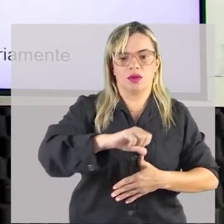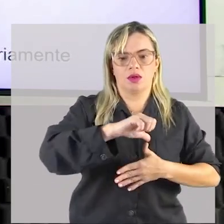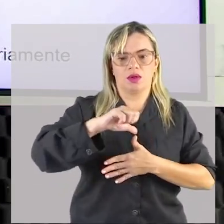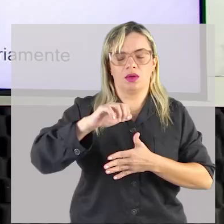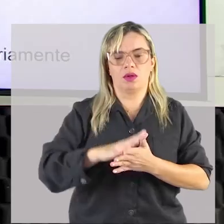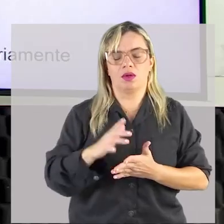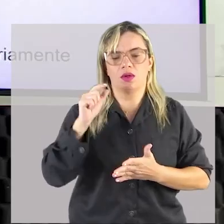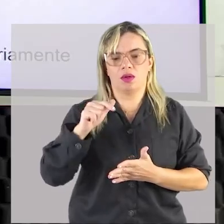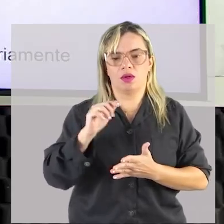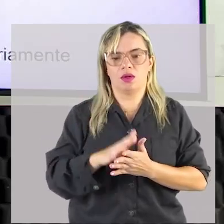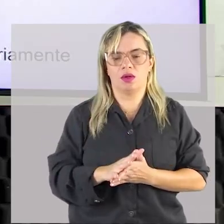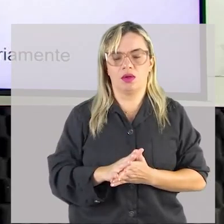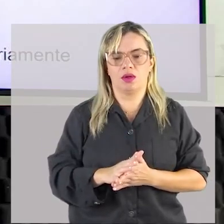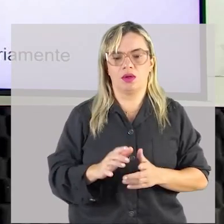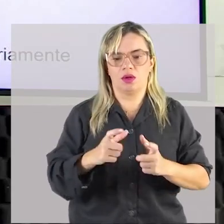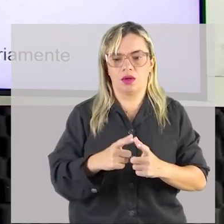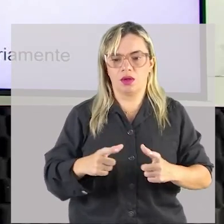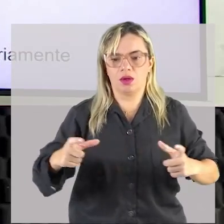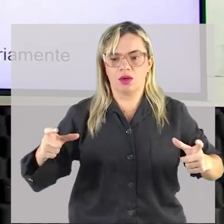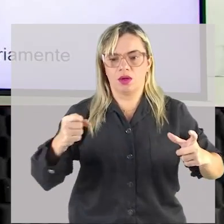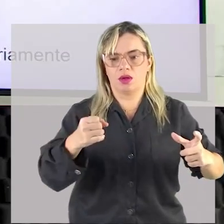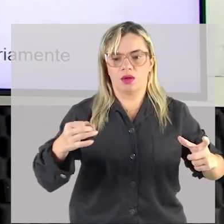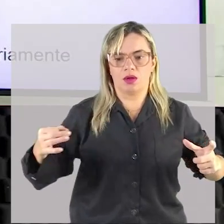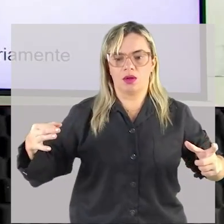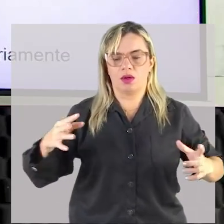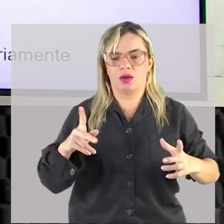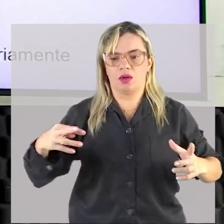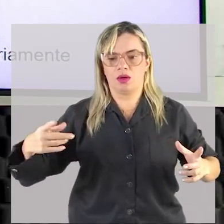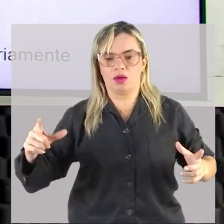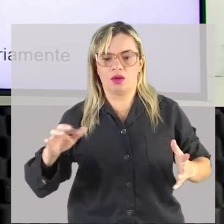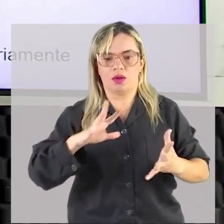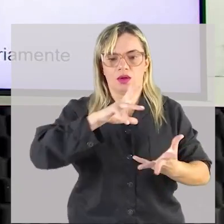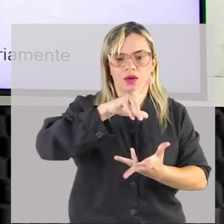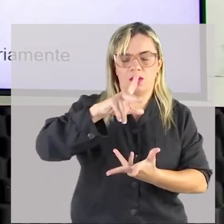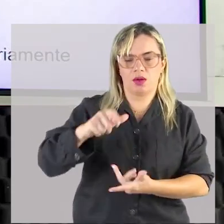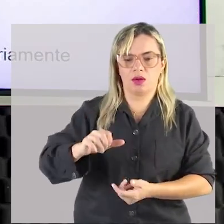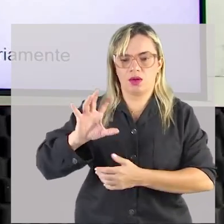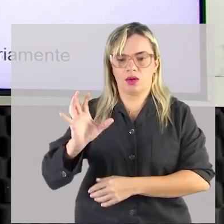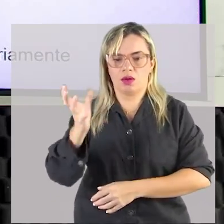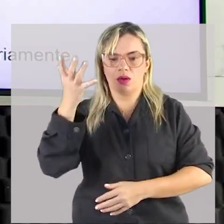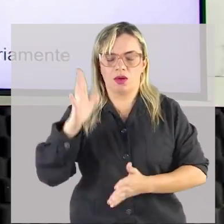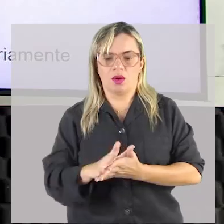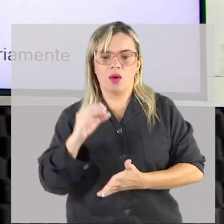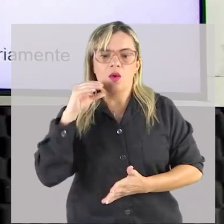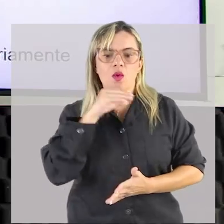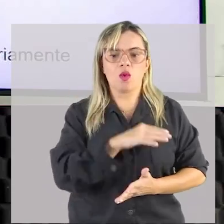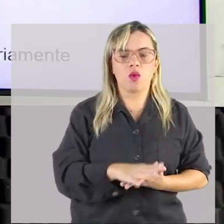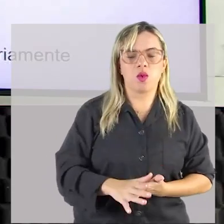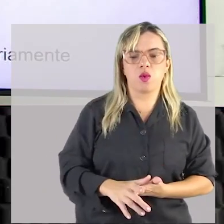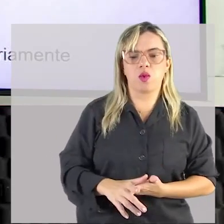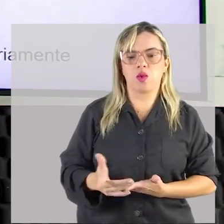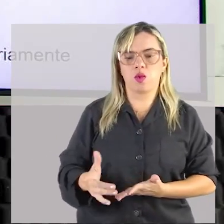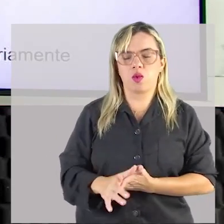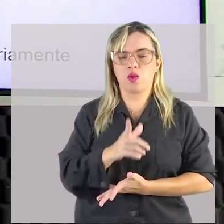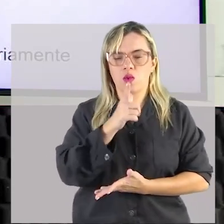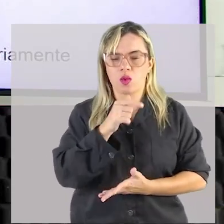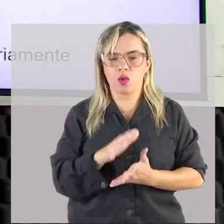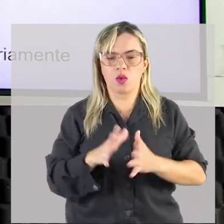maior floresta tropical pluvial do mundo, com clima quente e úmido e chuvas